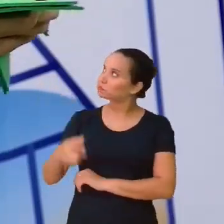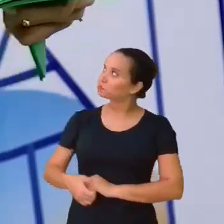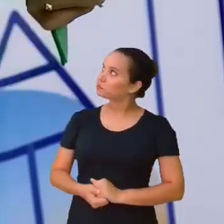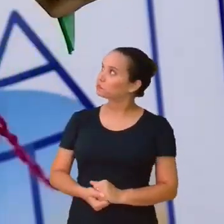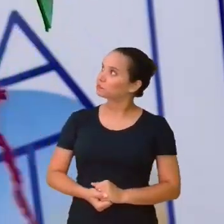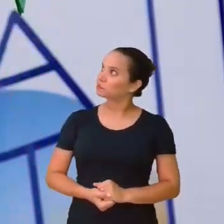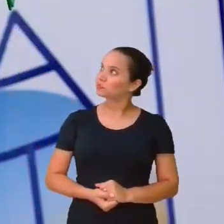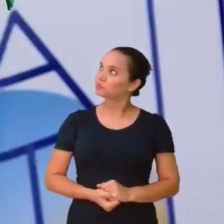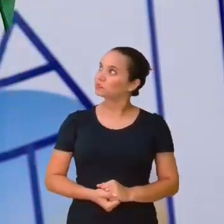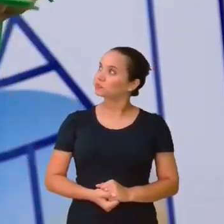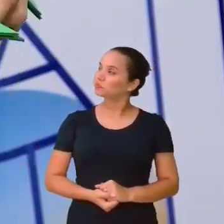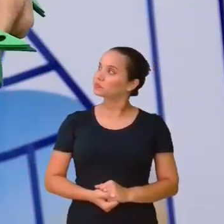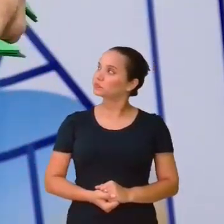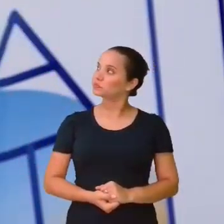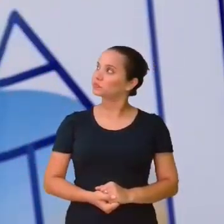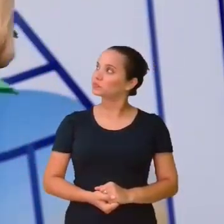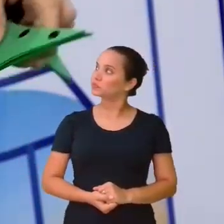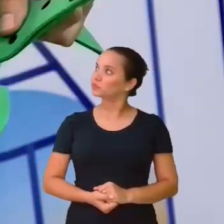Vem, puxa.